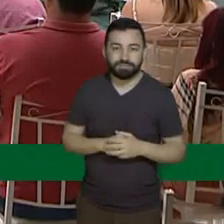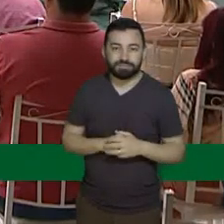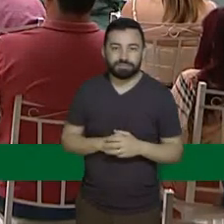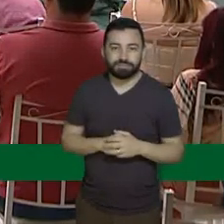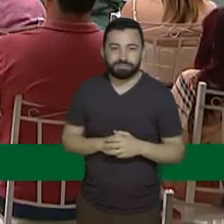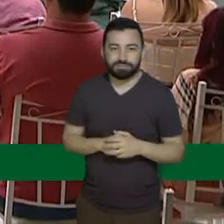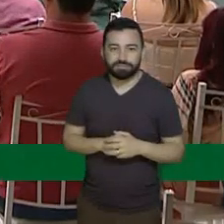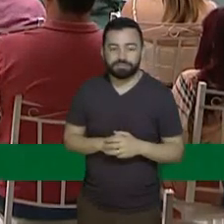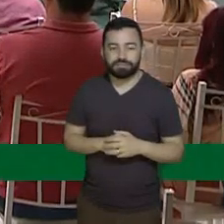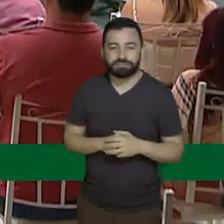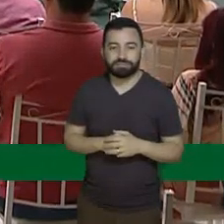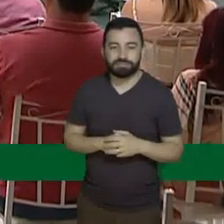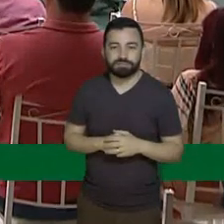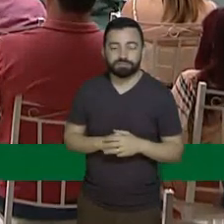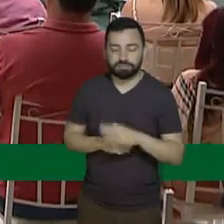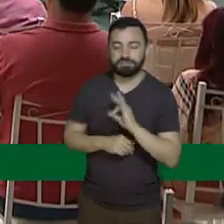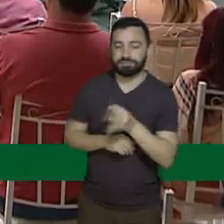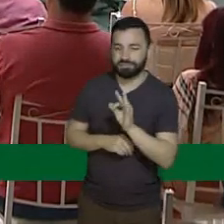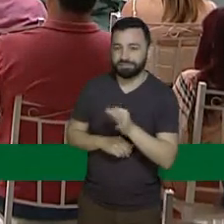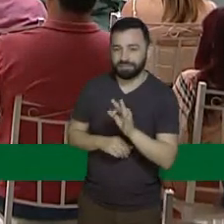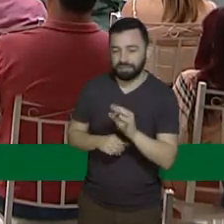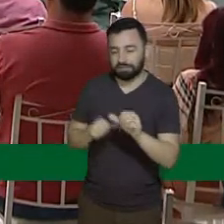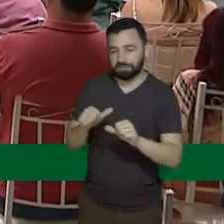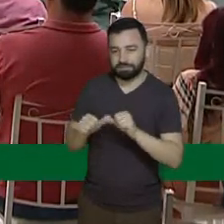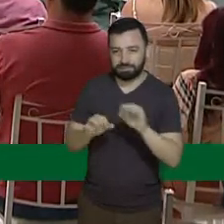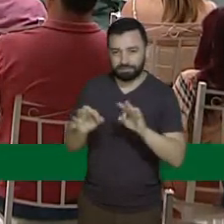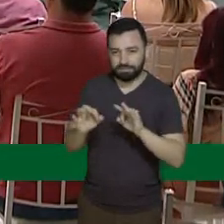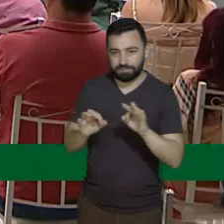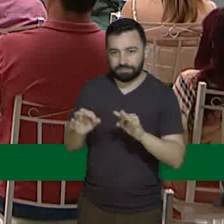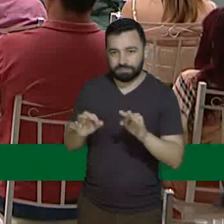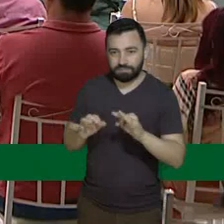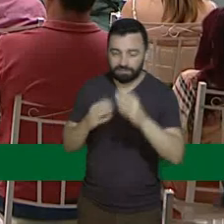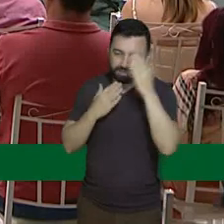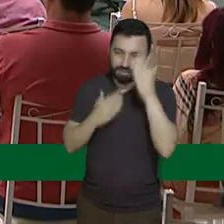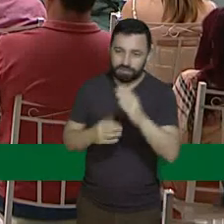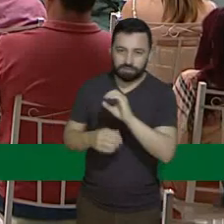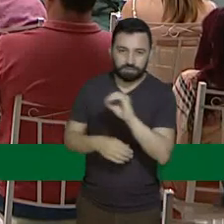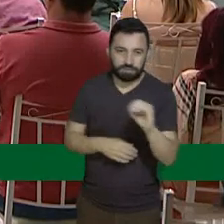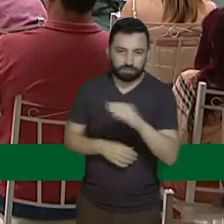Corrigido, então. Obrigado. Agradecer aos senhores deputados, que é de toda a bancada do Oeste.